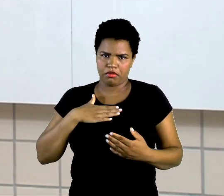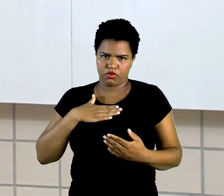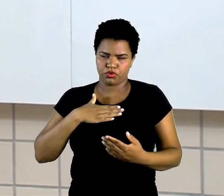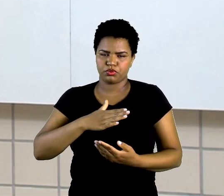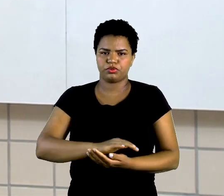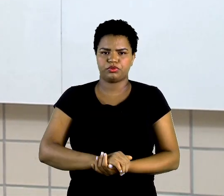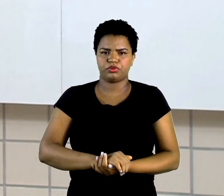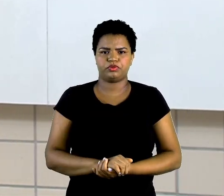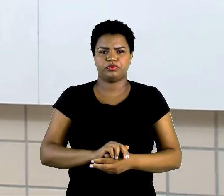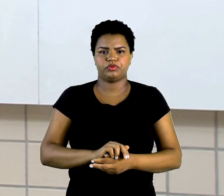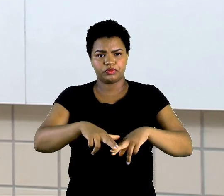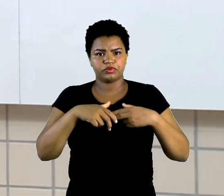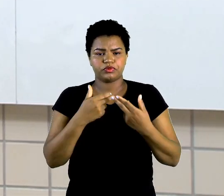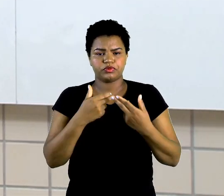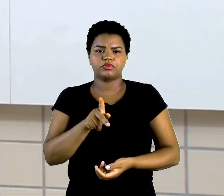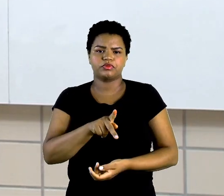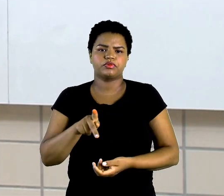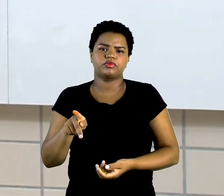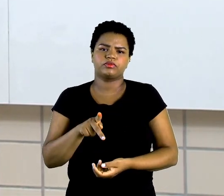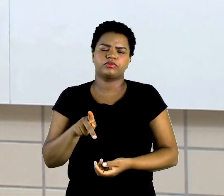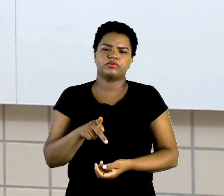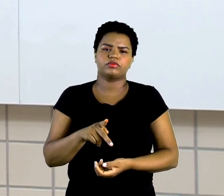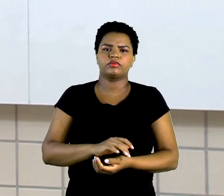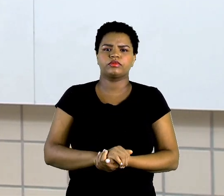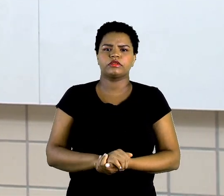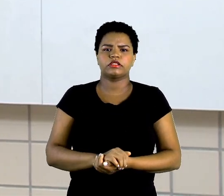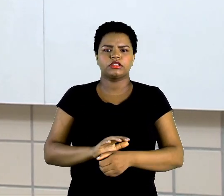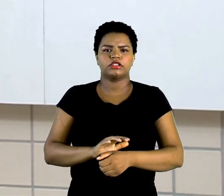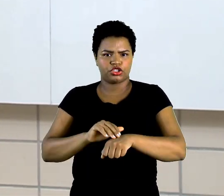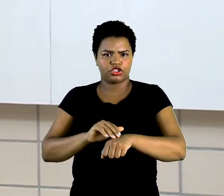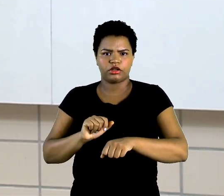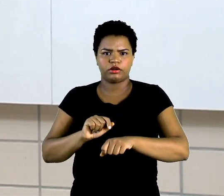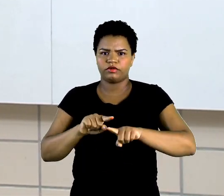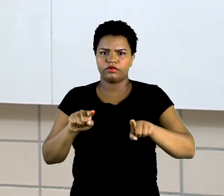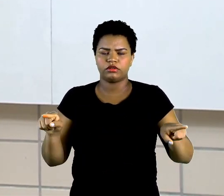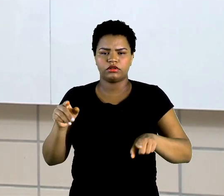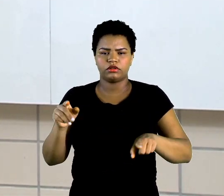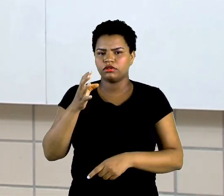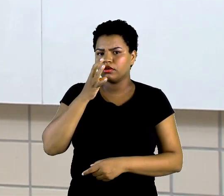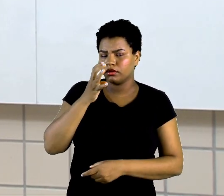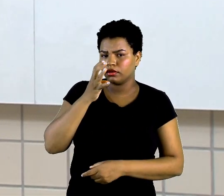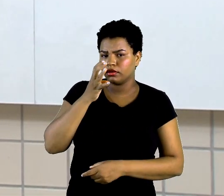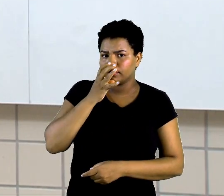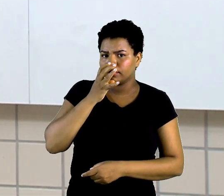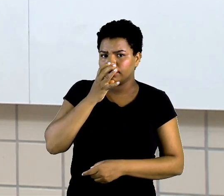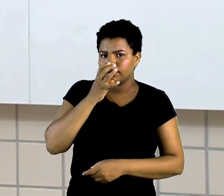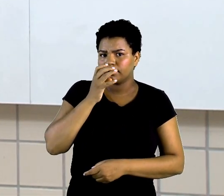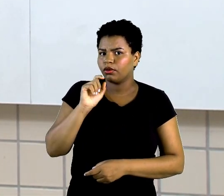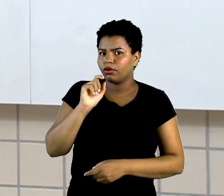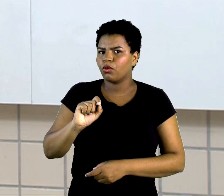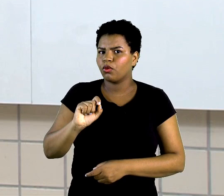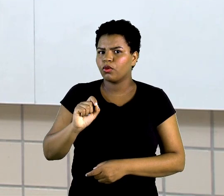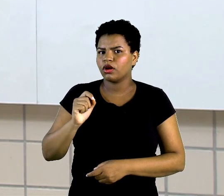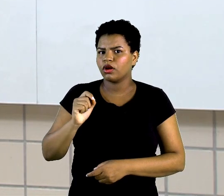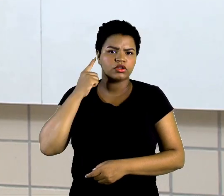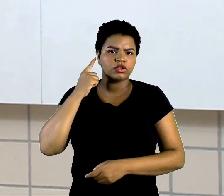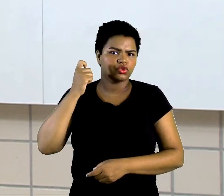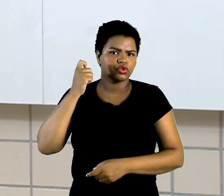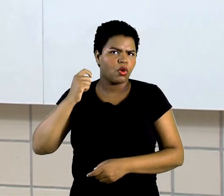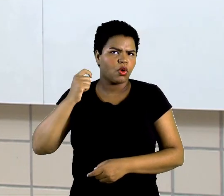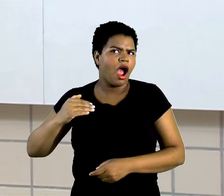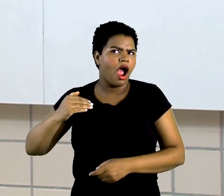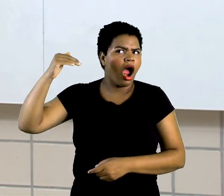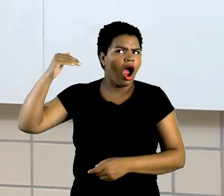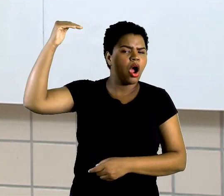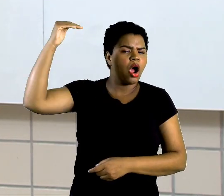Por isso, a professora chama você a observar tanto o volume do